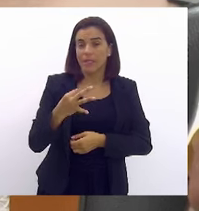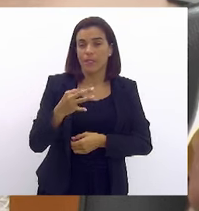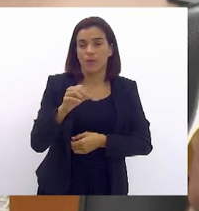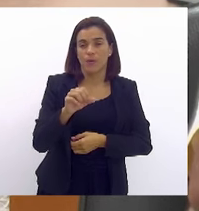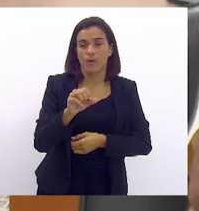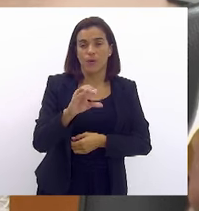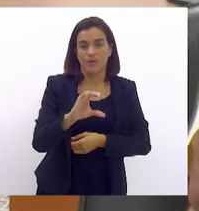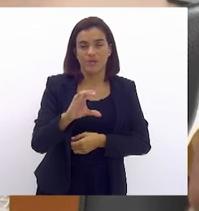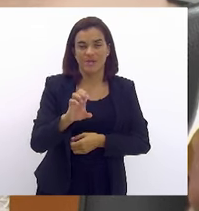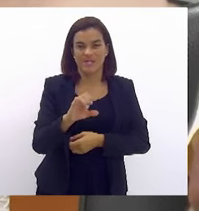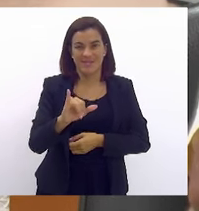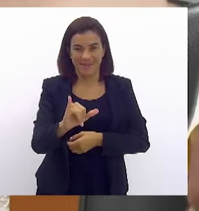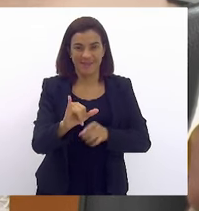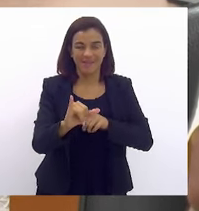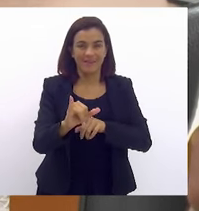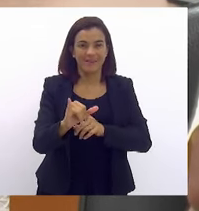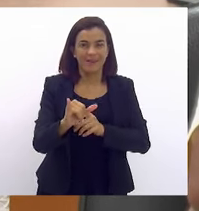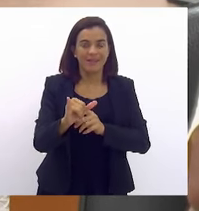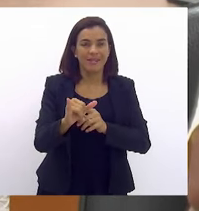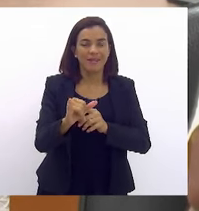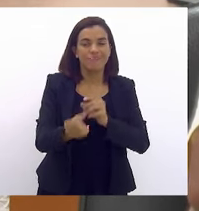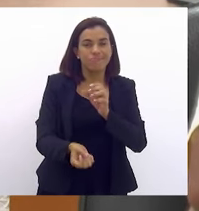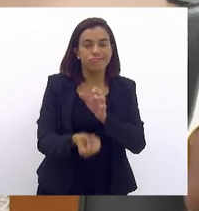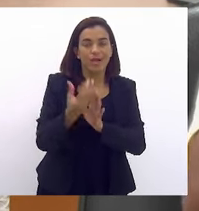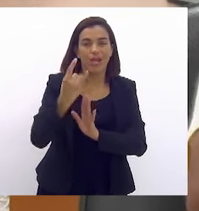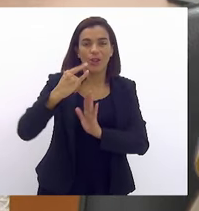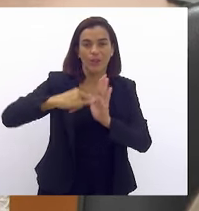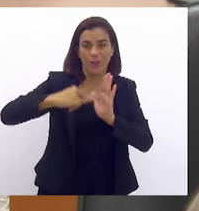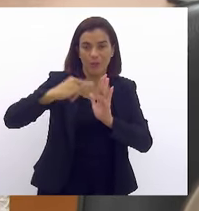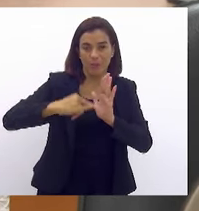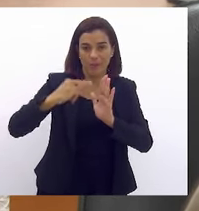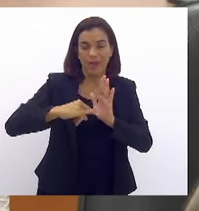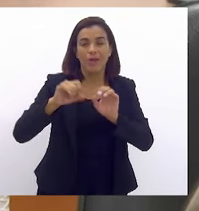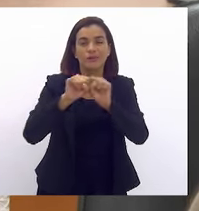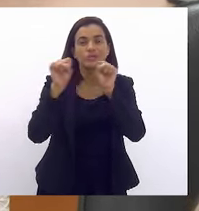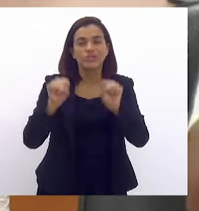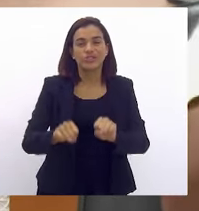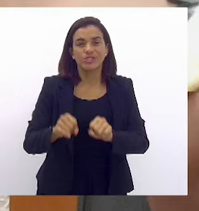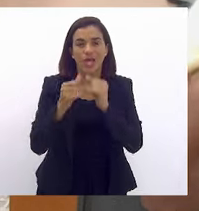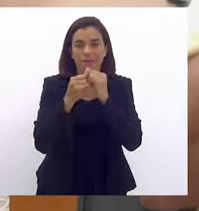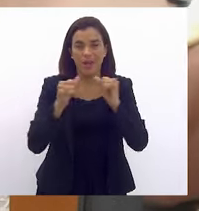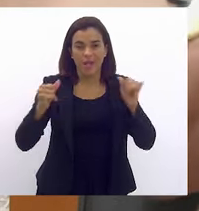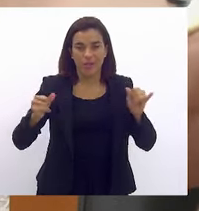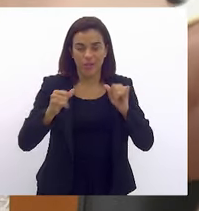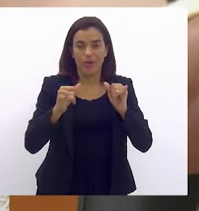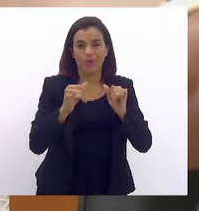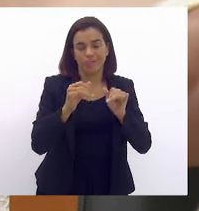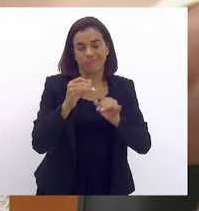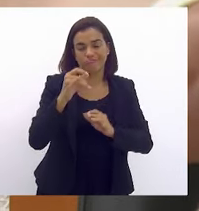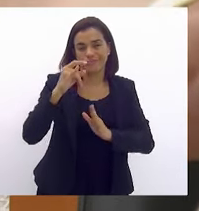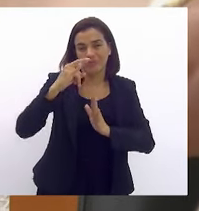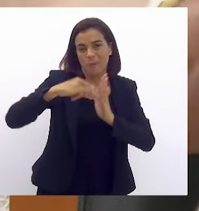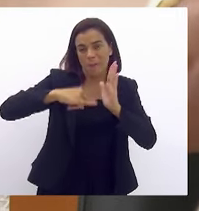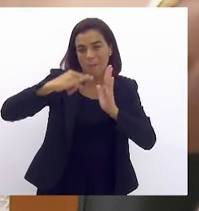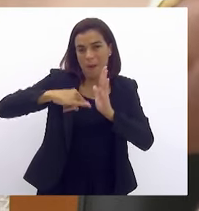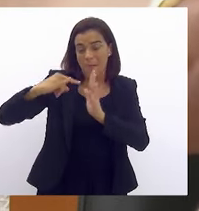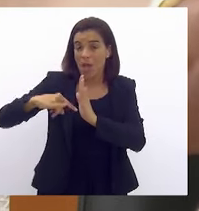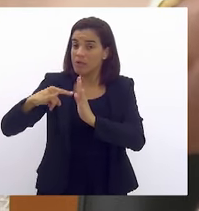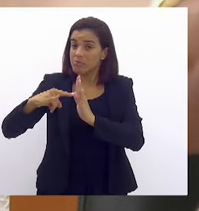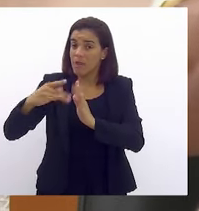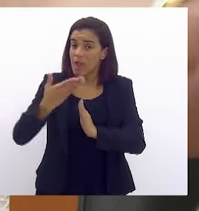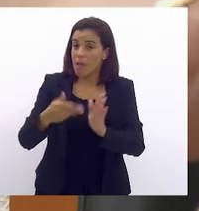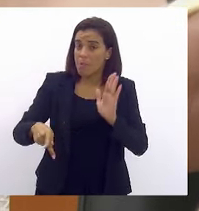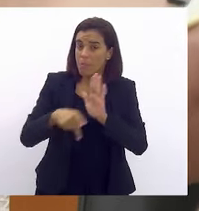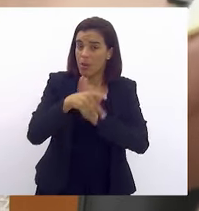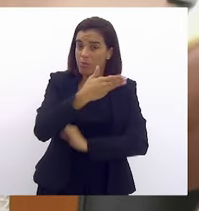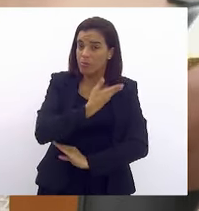gera a documentação técnica, né? O SEI, o Sistema Eletrônico de Trâmite de Processos, ele é público,